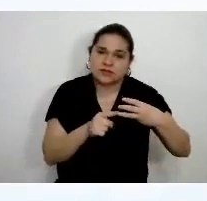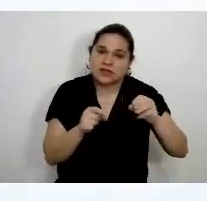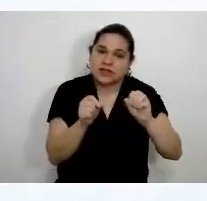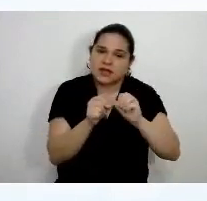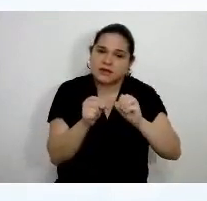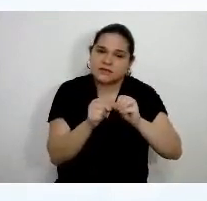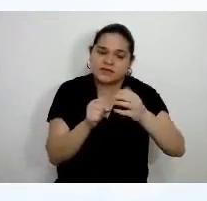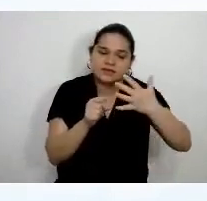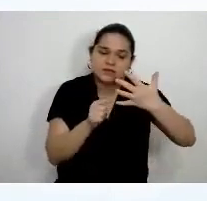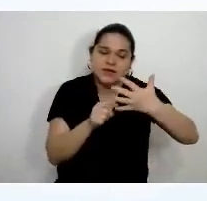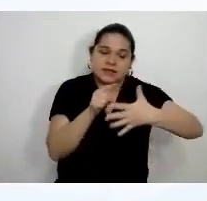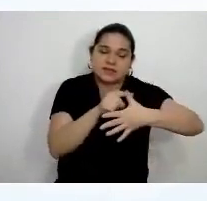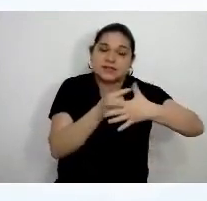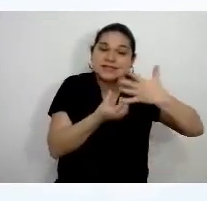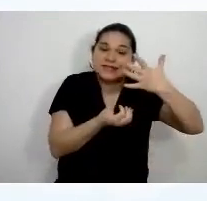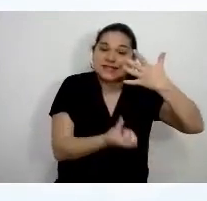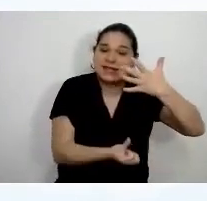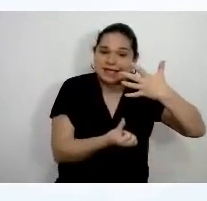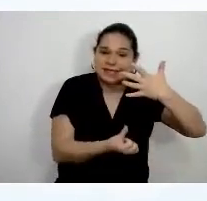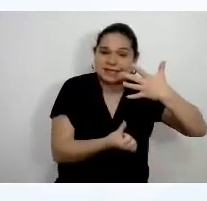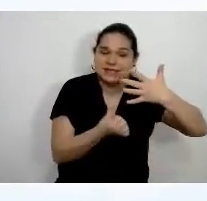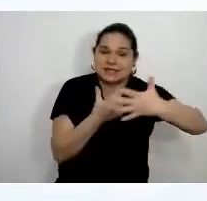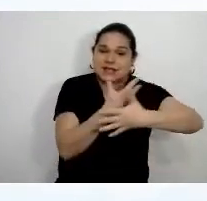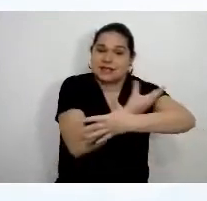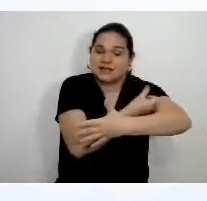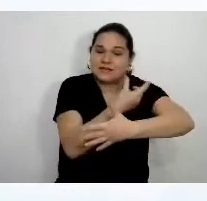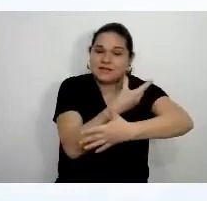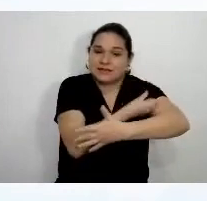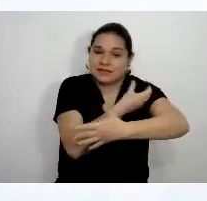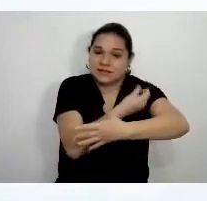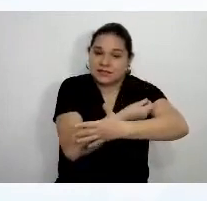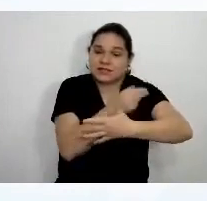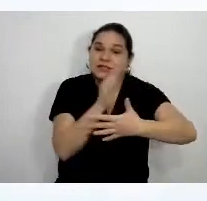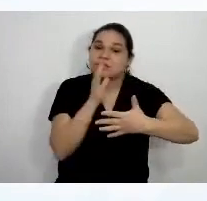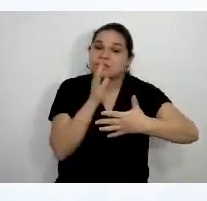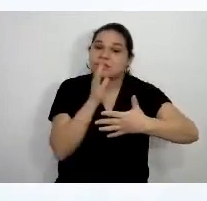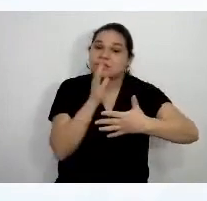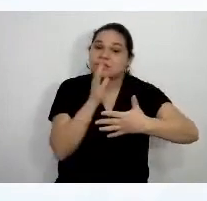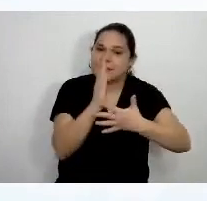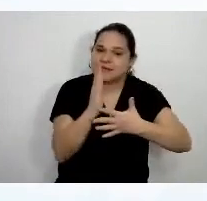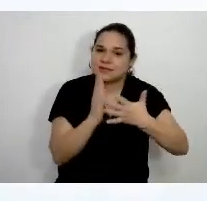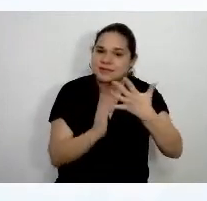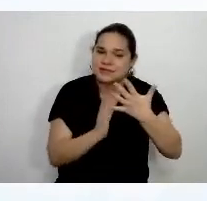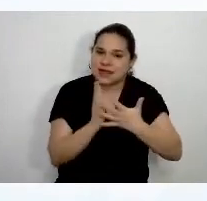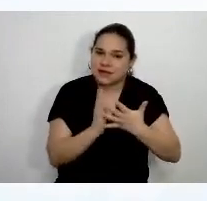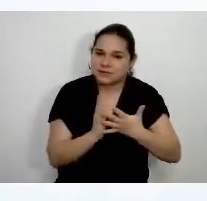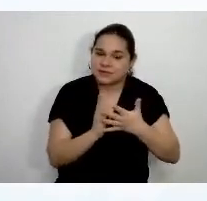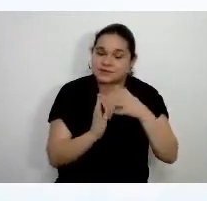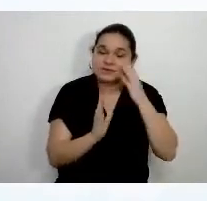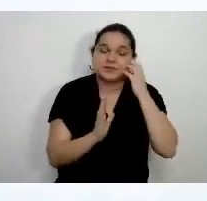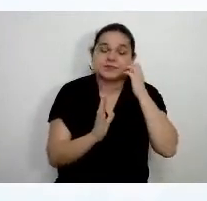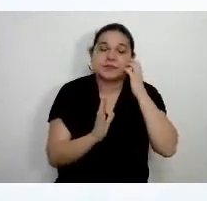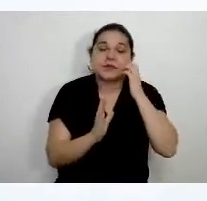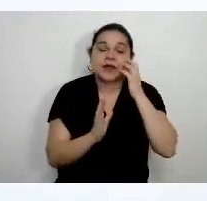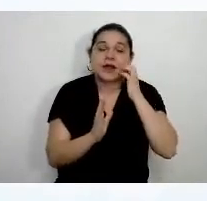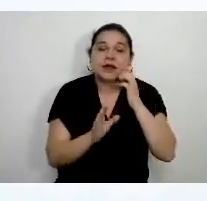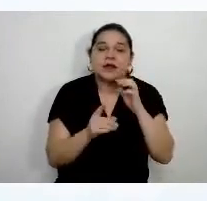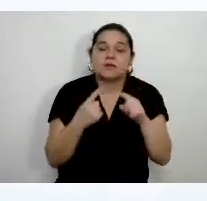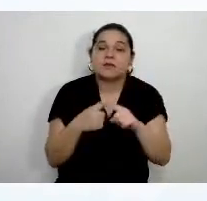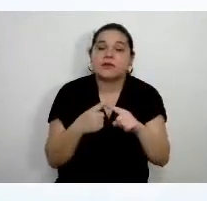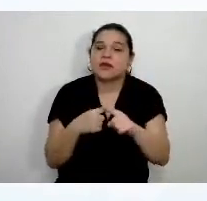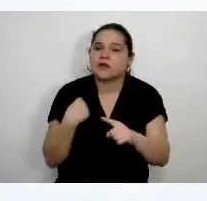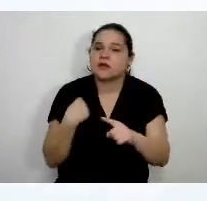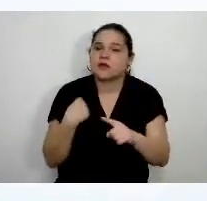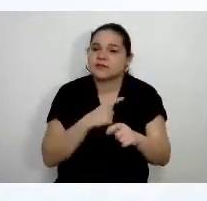5, 6, que são as vacinas que já passaram, porque nós, veja só, nós temos convênios